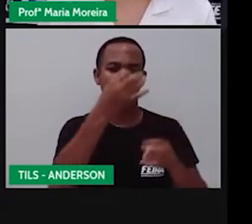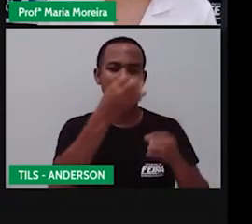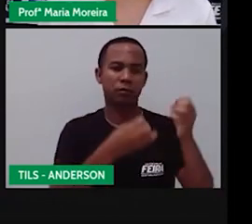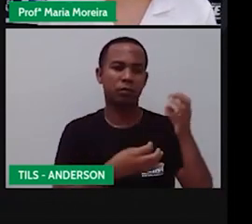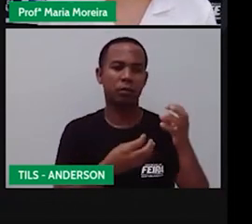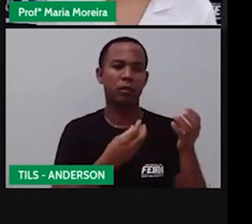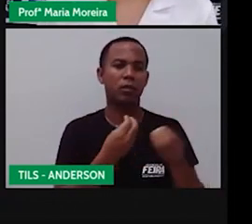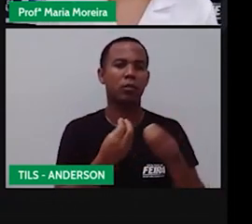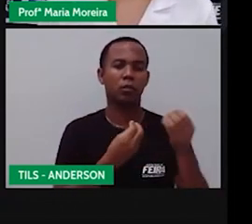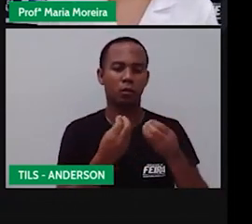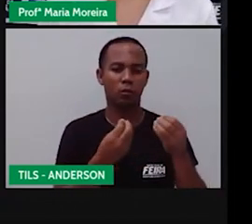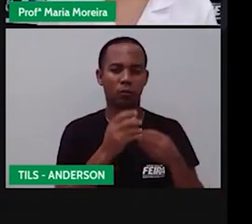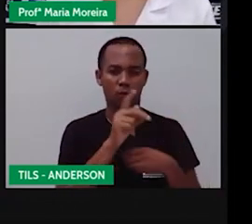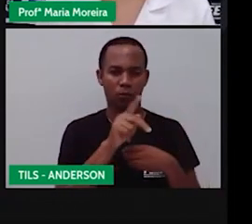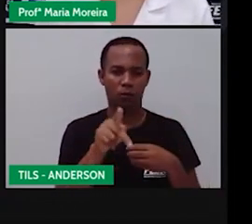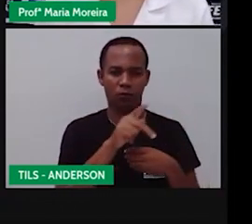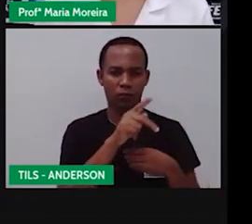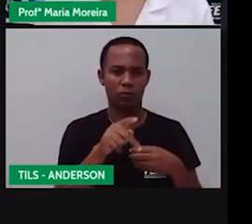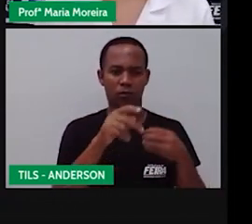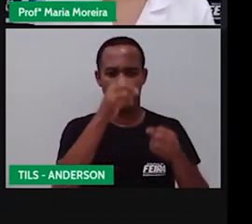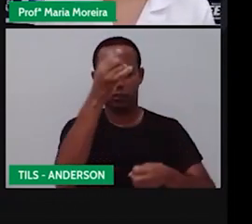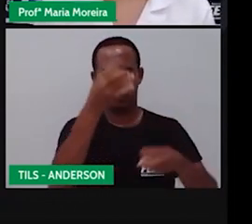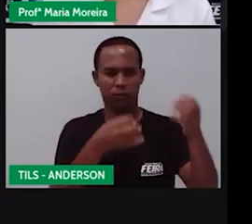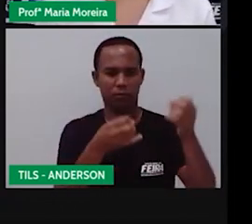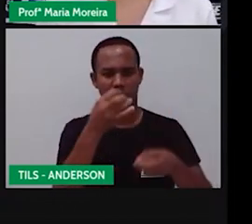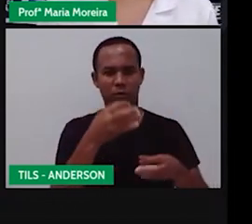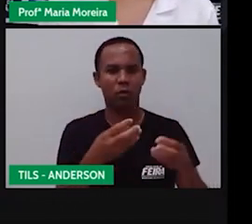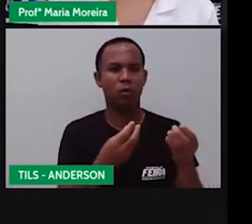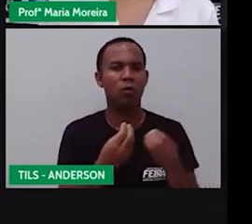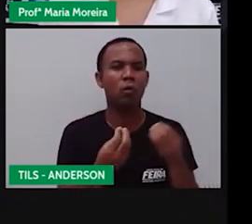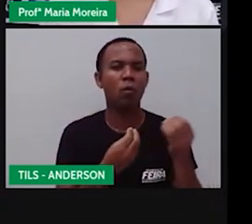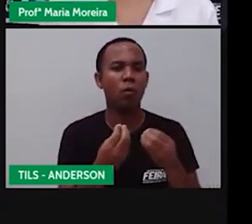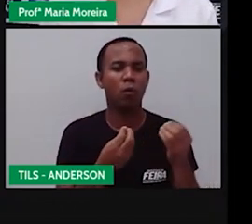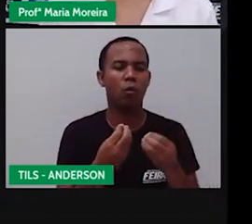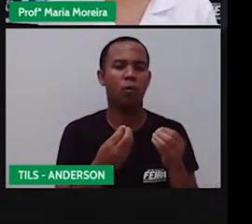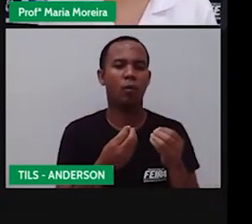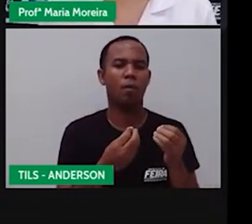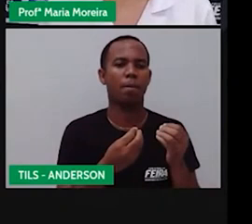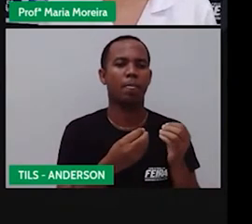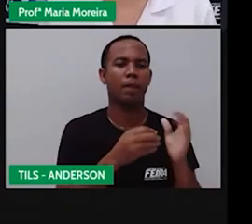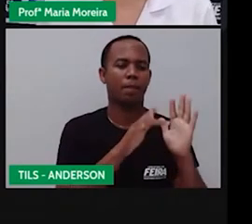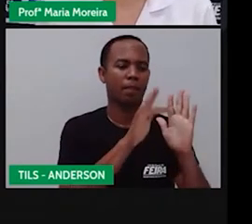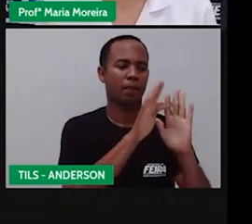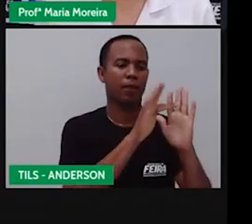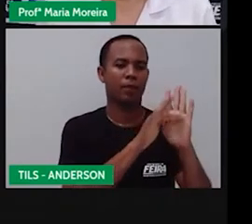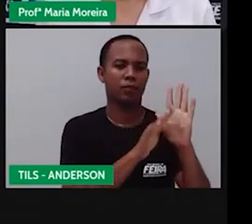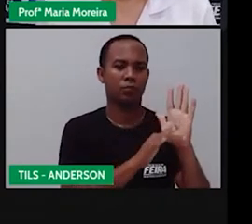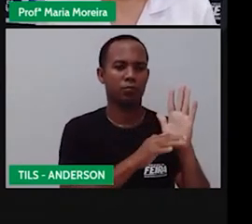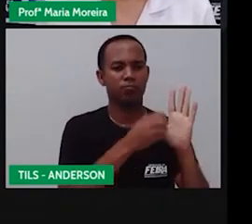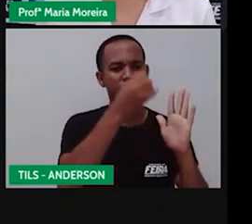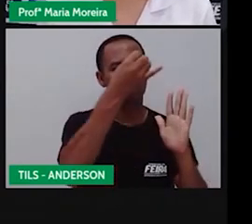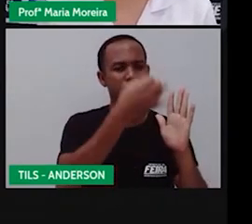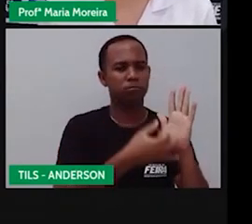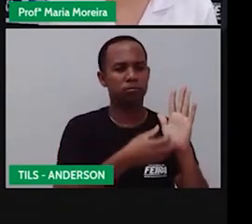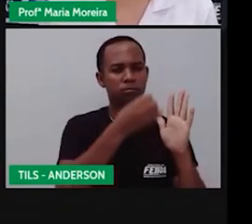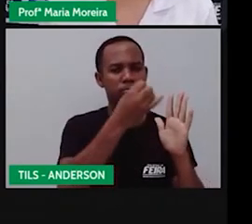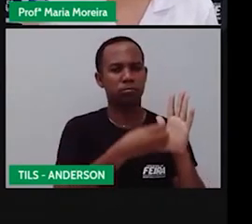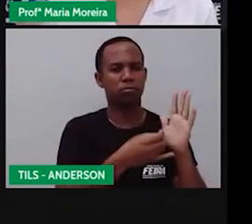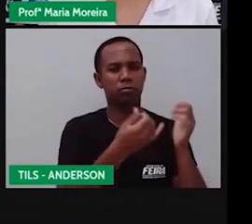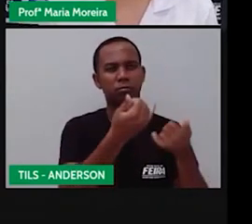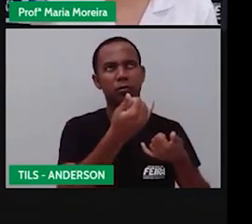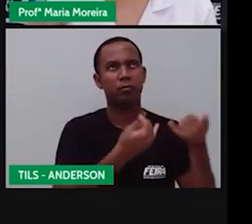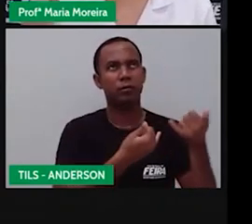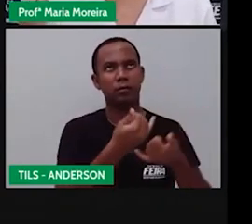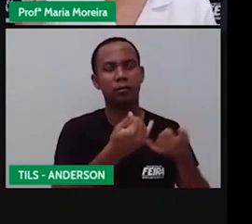a Prof falou agora. Bom, e o que é narração? O termo narrar significa contar, é você